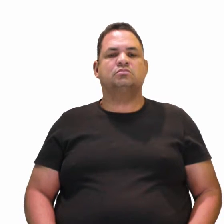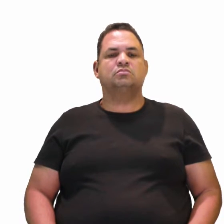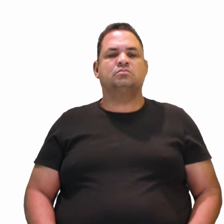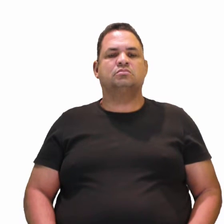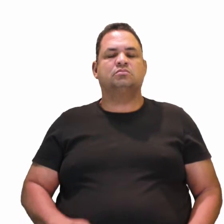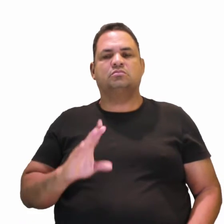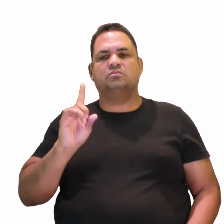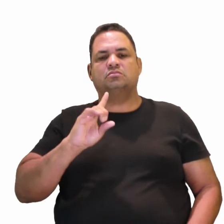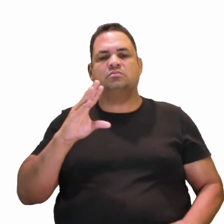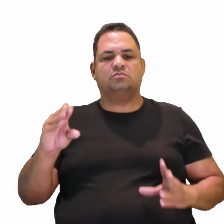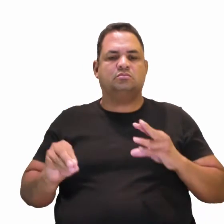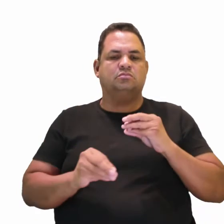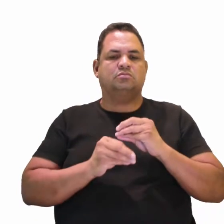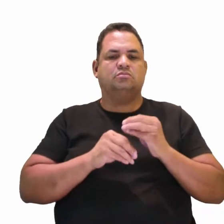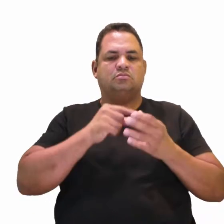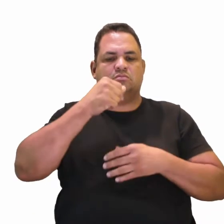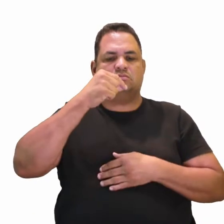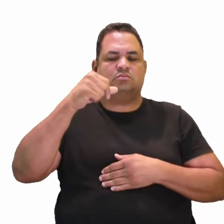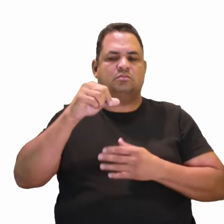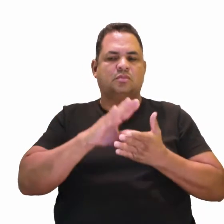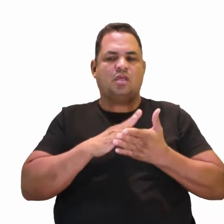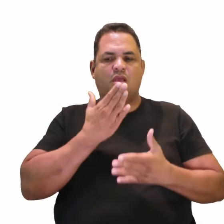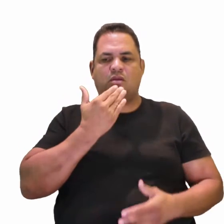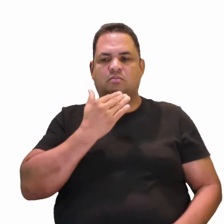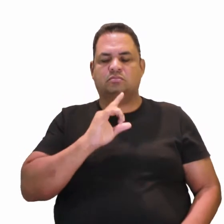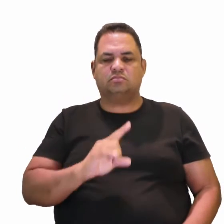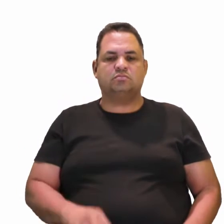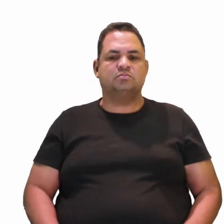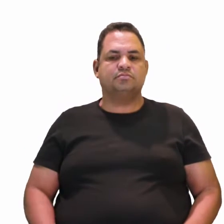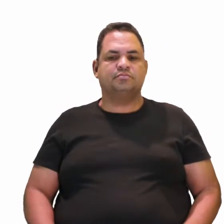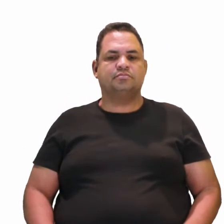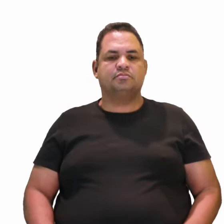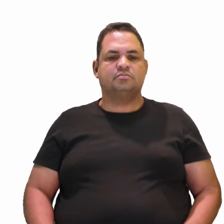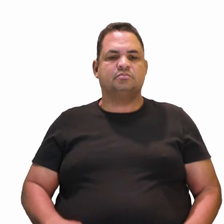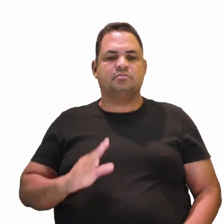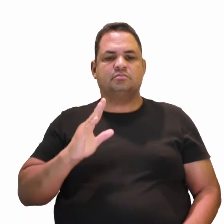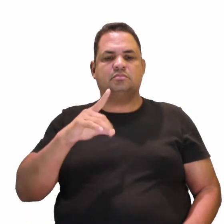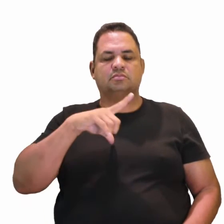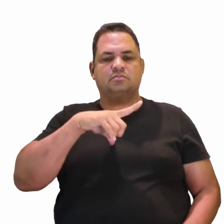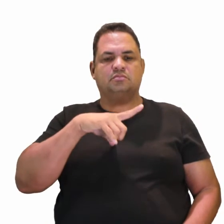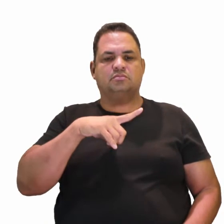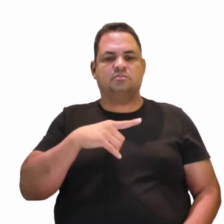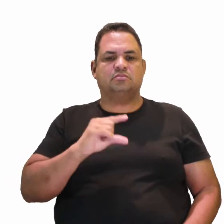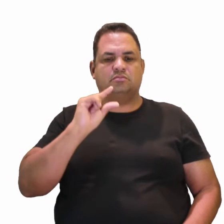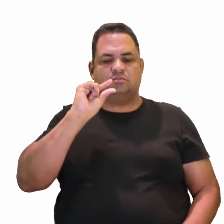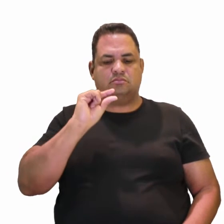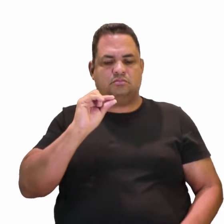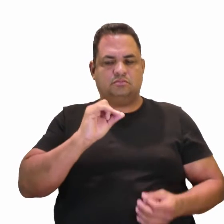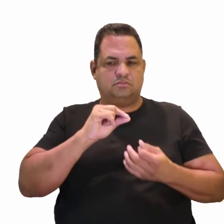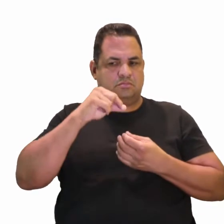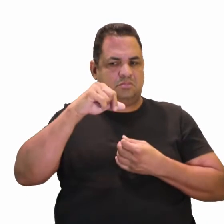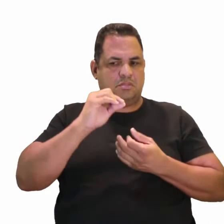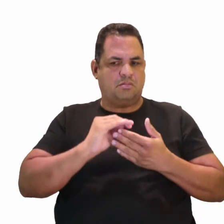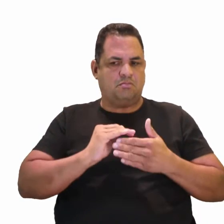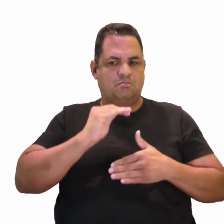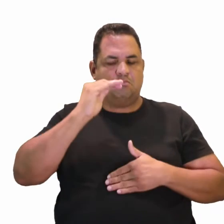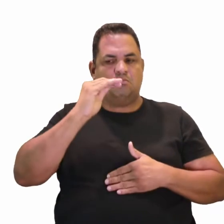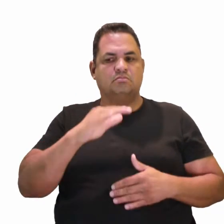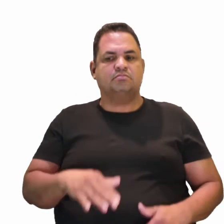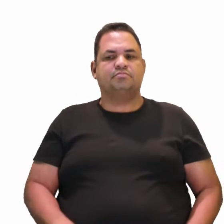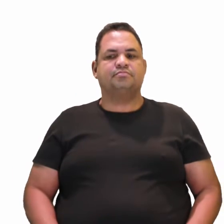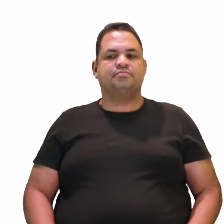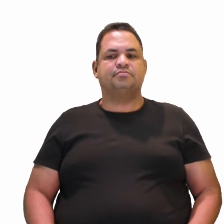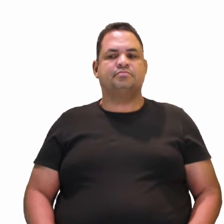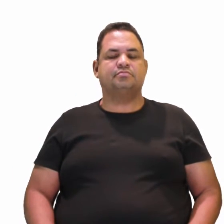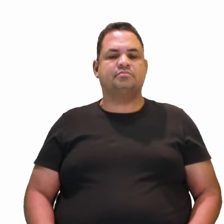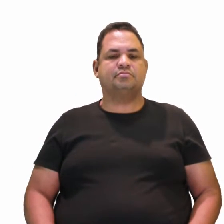Não adicione sal na sua comida. Não, que já tenha sal, né? Não coloque a mais, no caso, porque comida sem sal